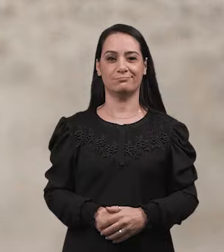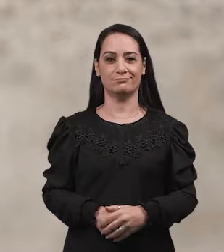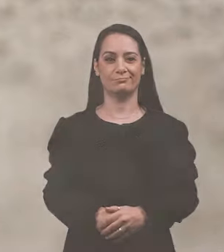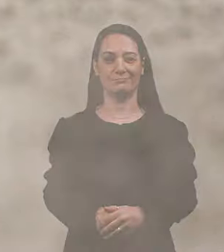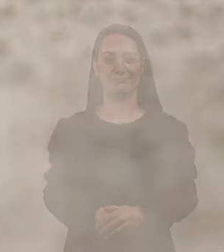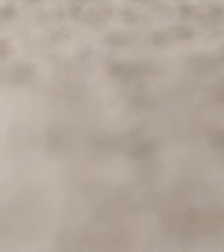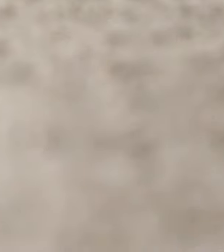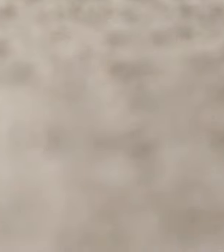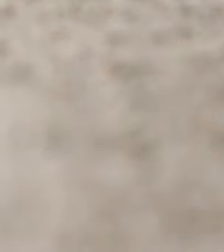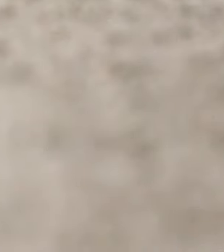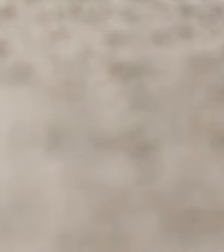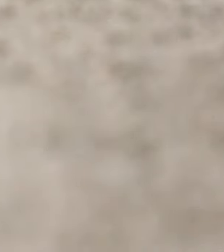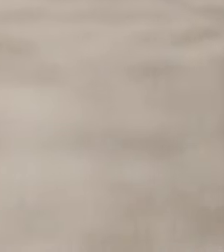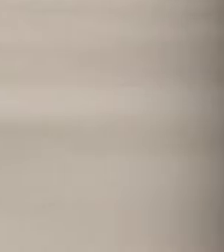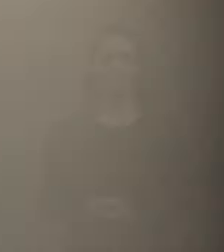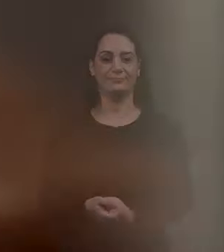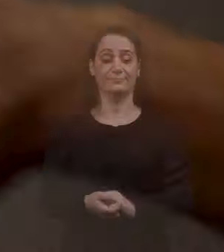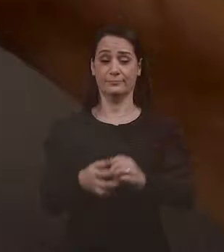instantâneo.